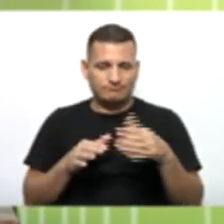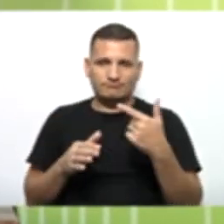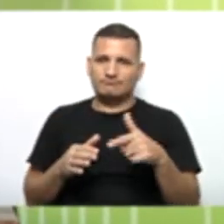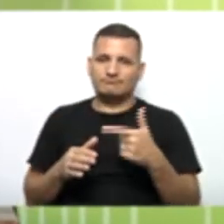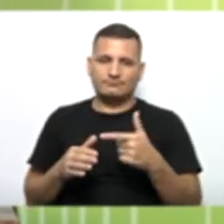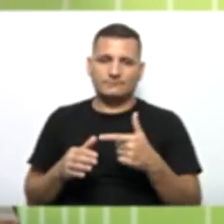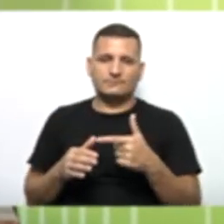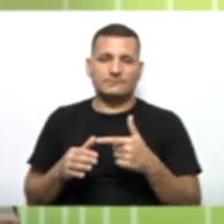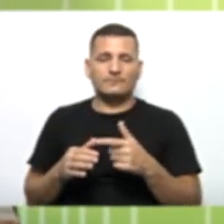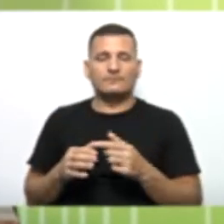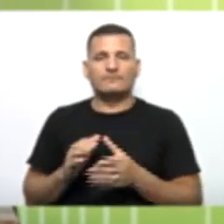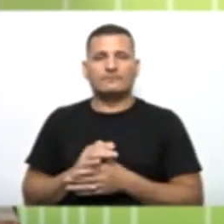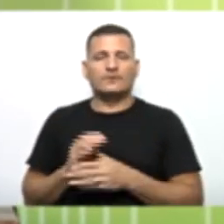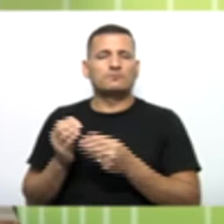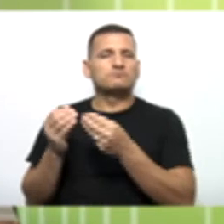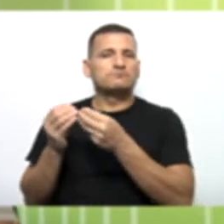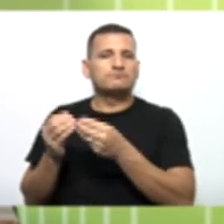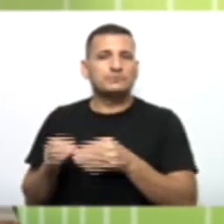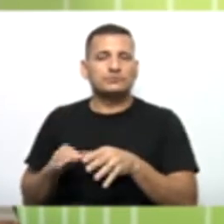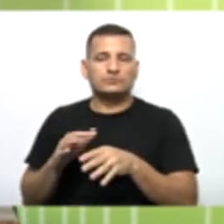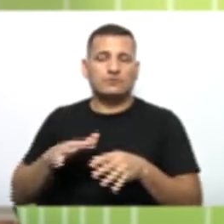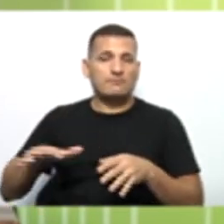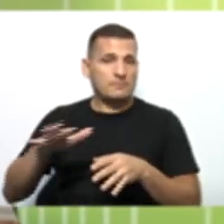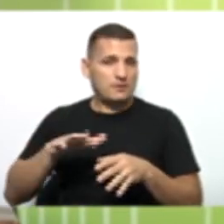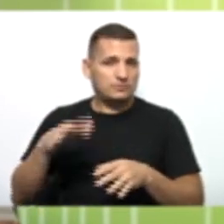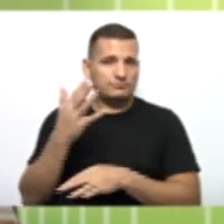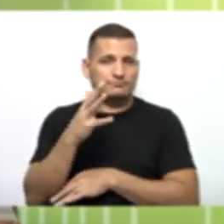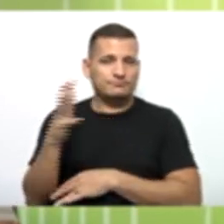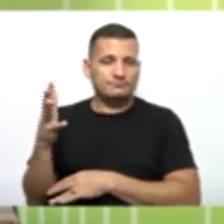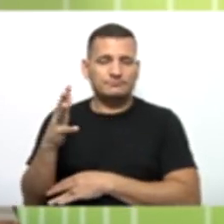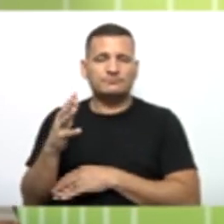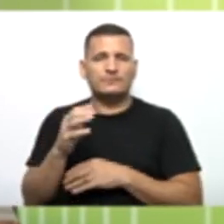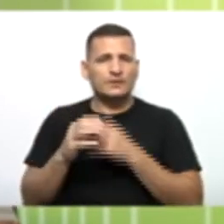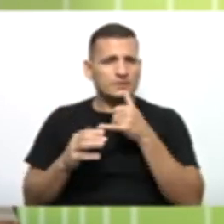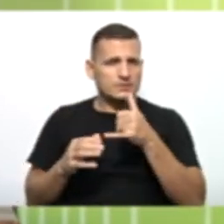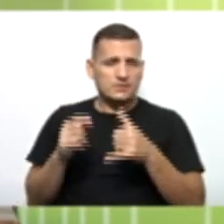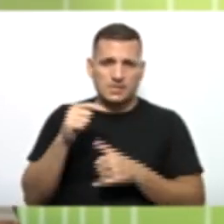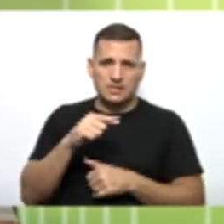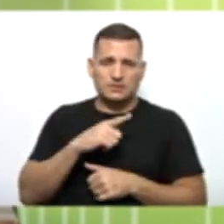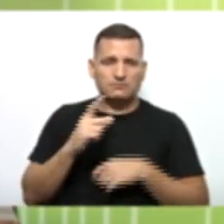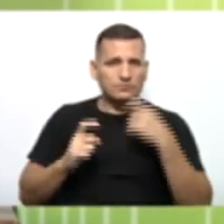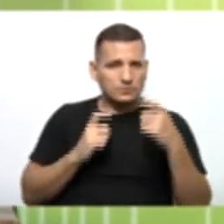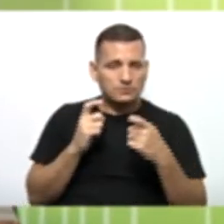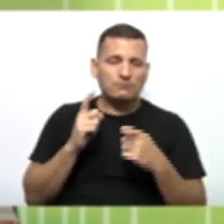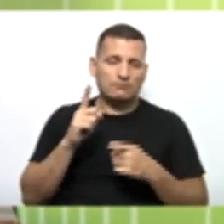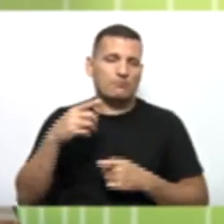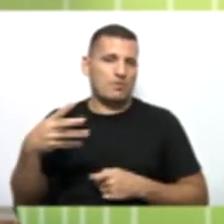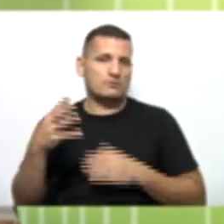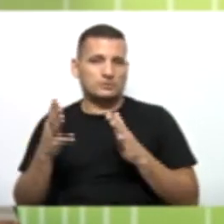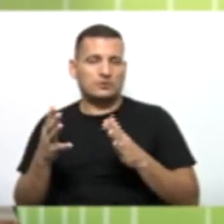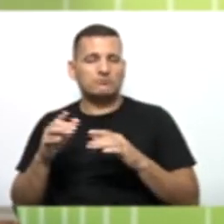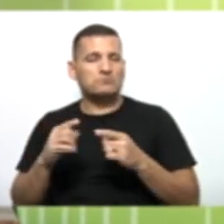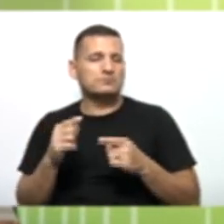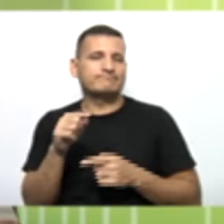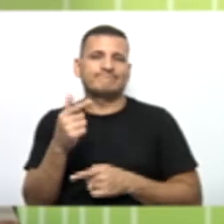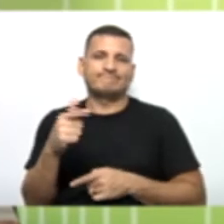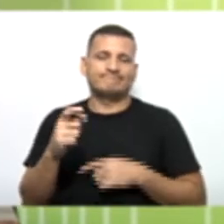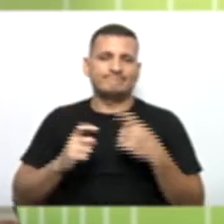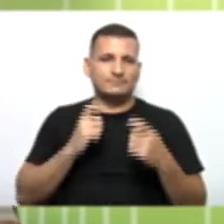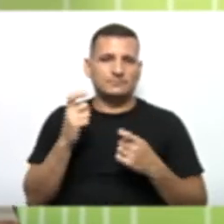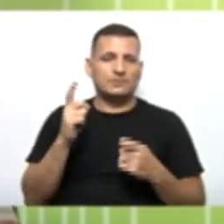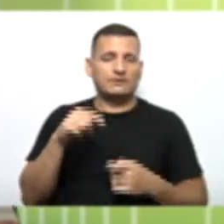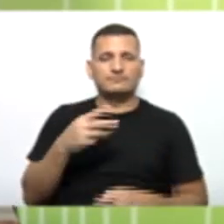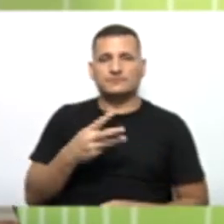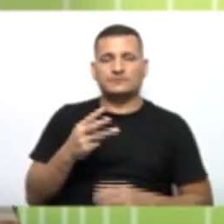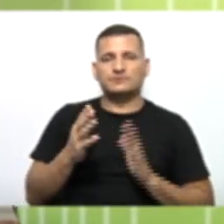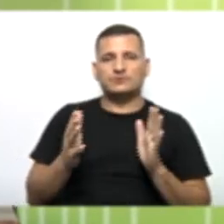pelo prejuízo que ele estava causando no meio ambiente. Se houvesse essa preocupação, seria o quarto estágio, mas não tem essa preocupação.